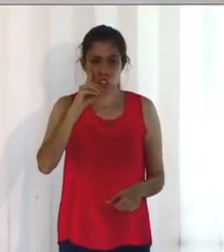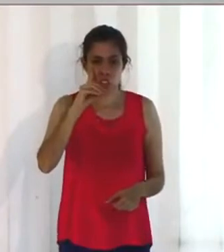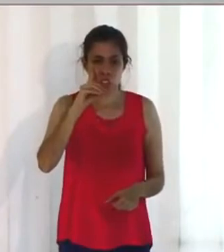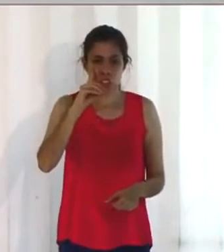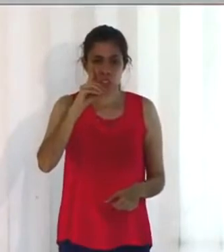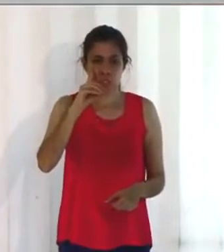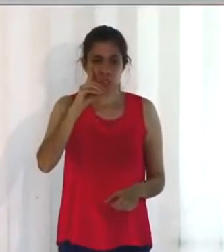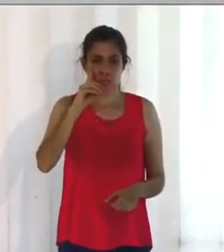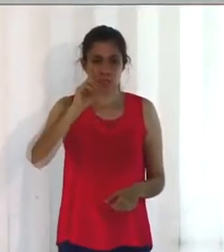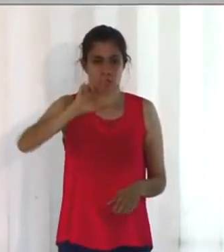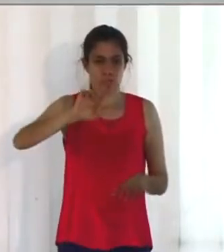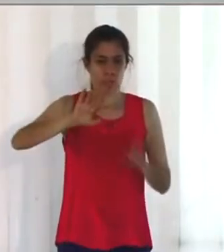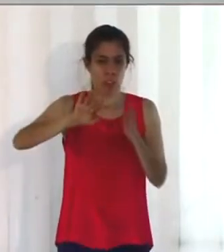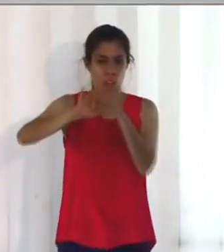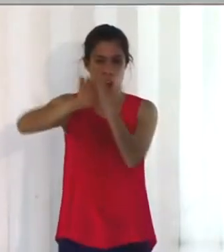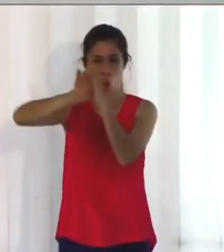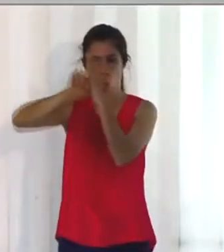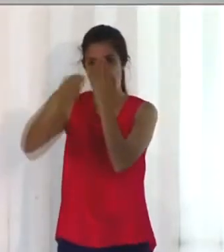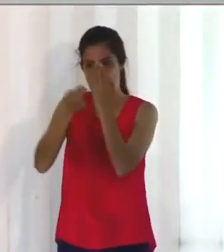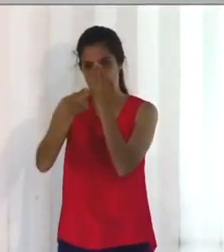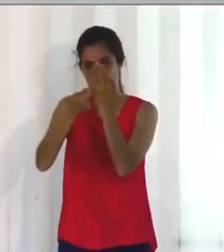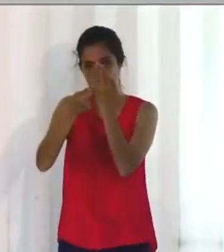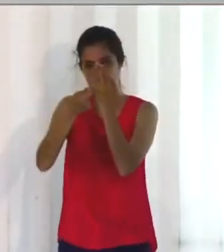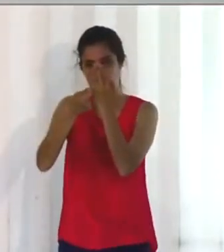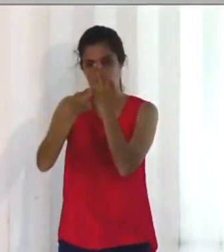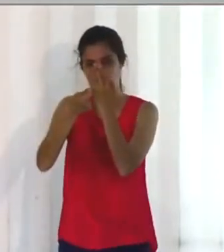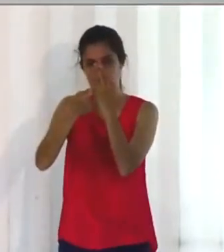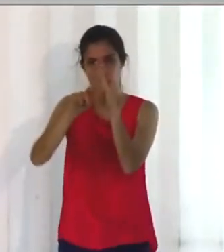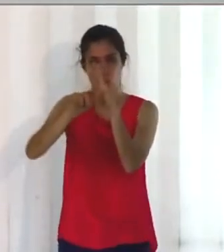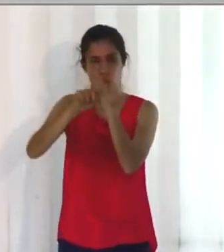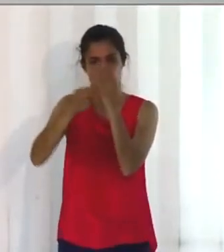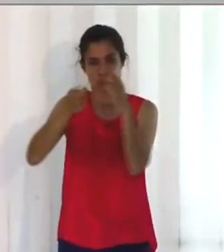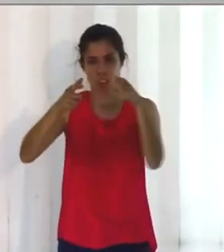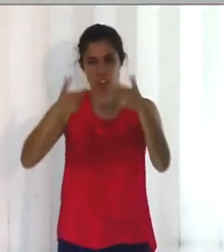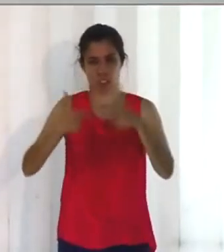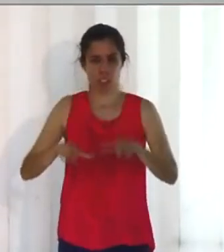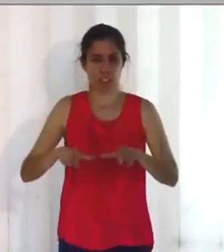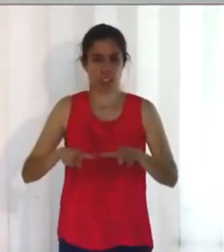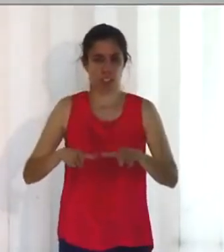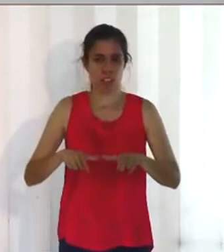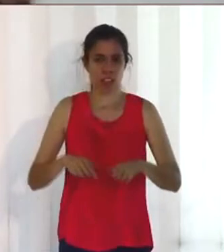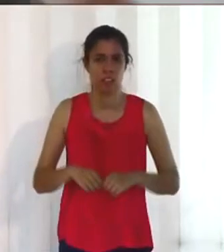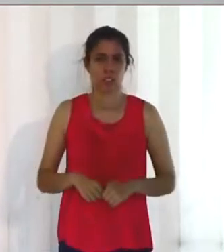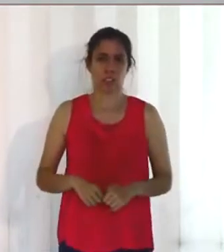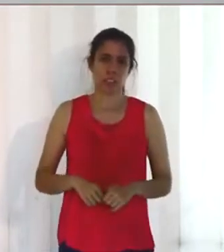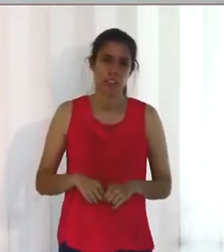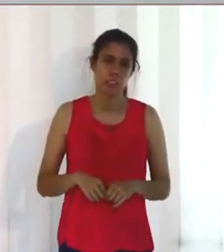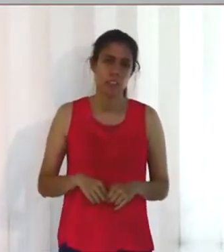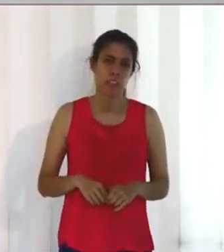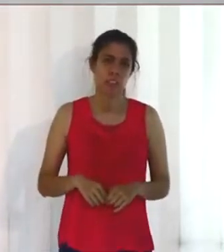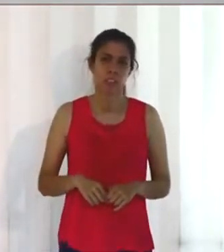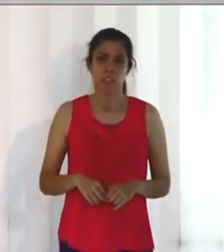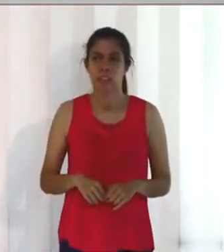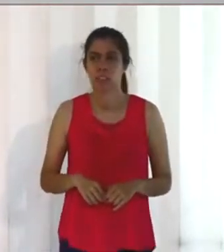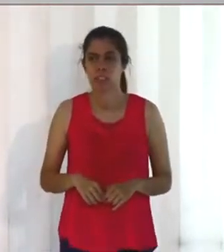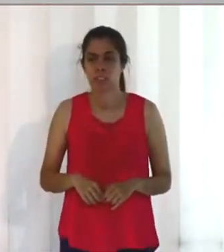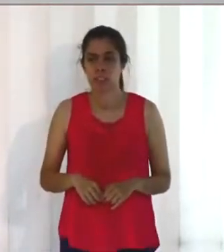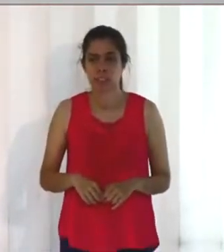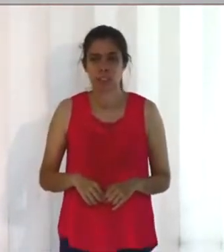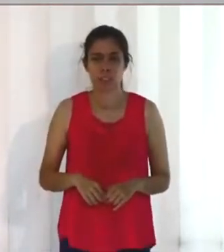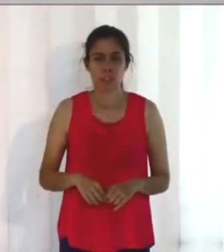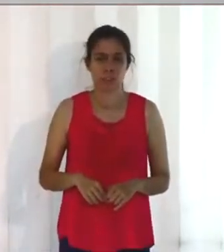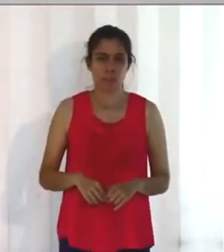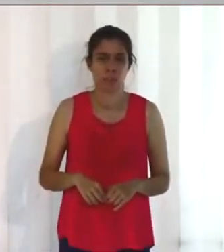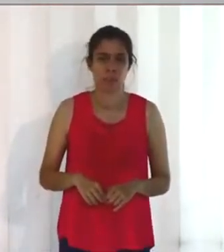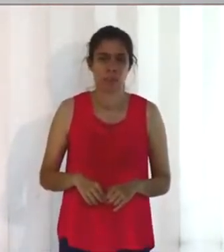da cidade de Veneza. É de lá que vem a palavra quarentena, para que o vírus não se propague. Depois, muitas